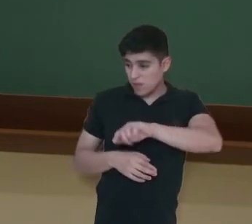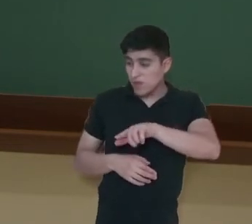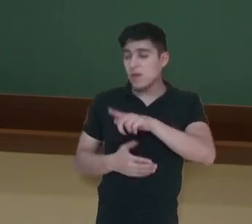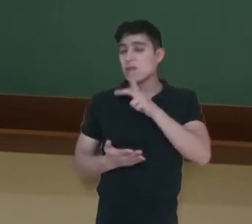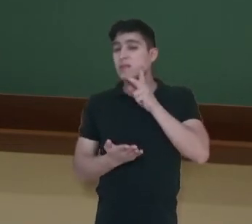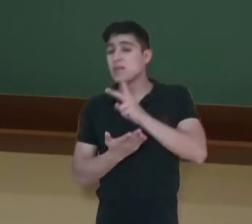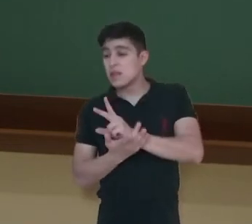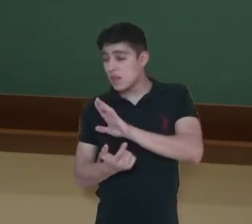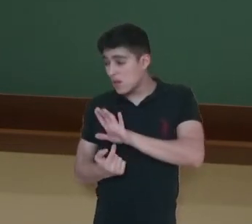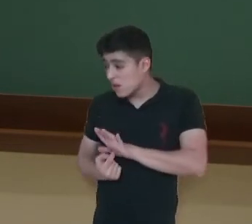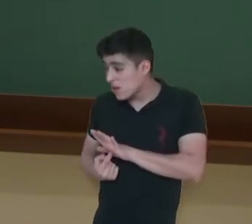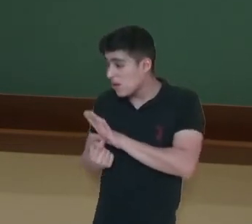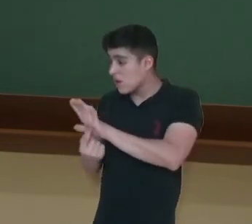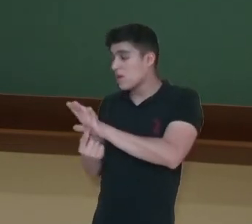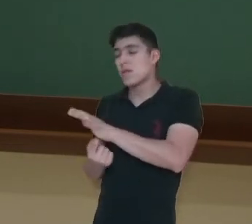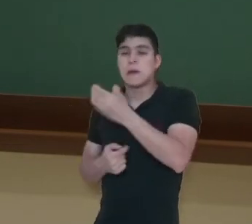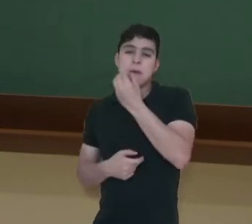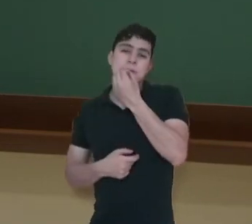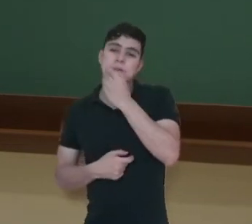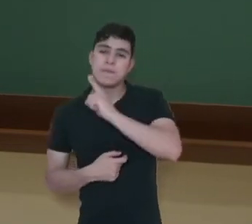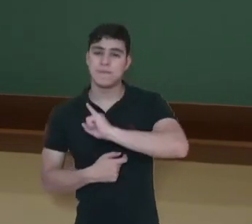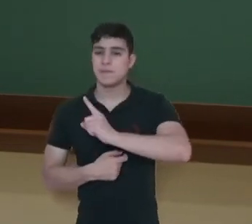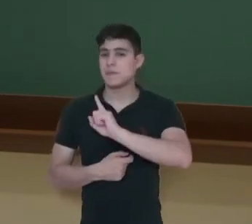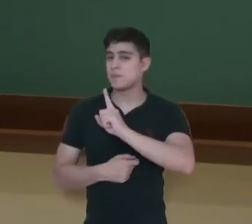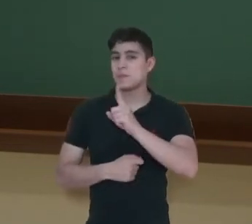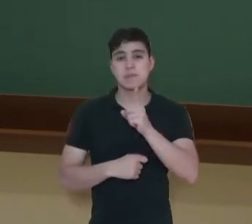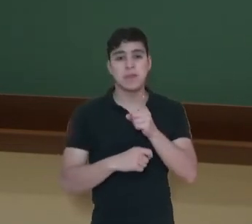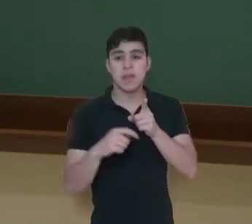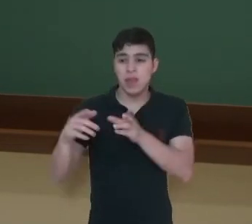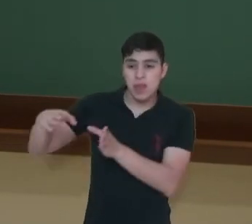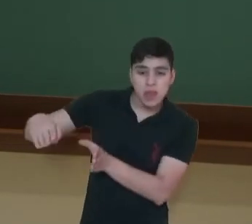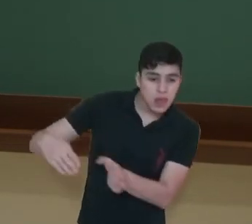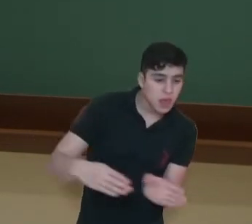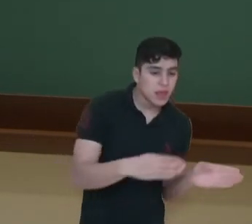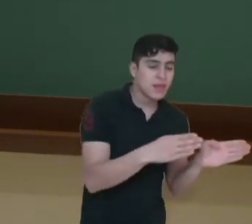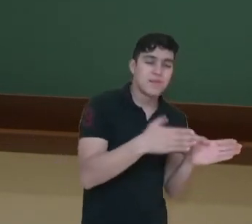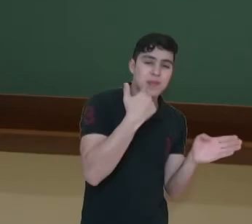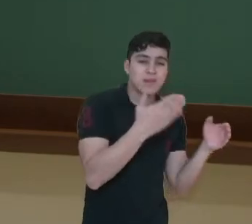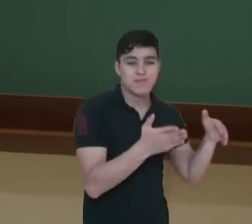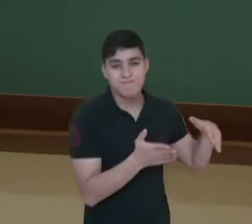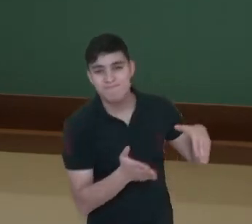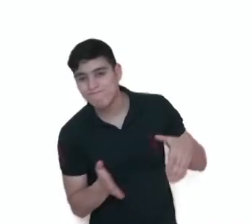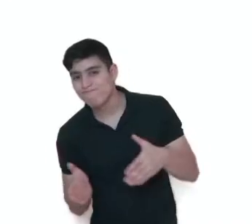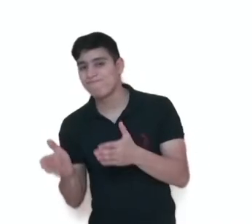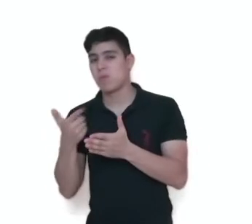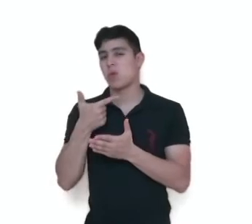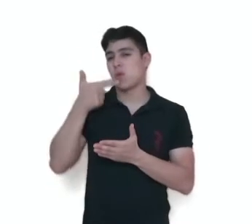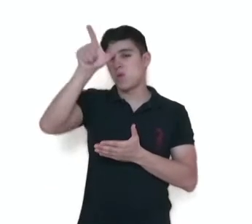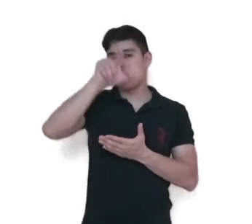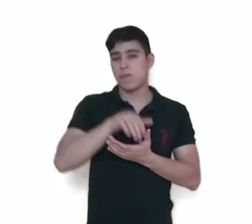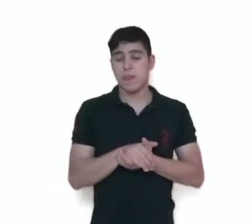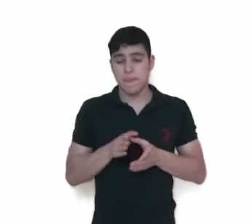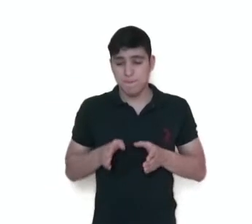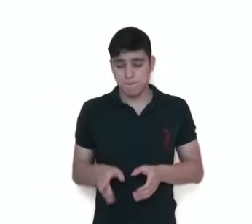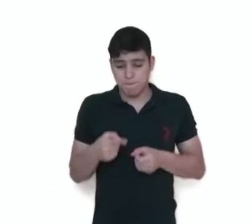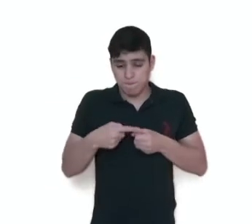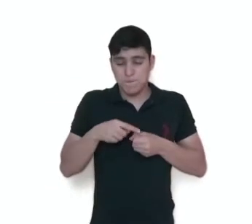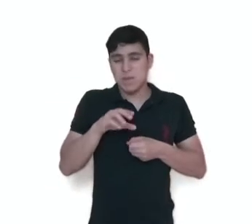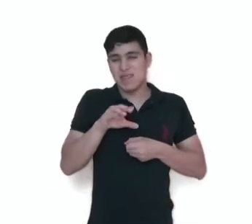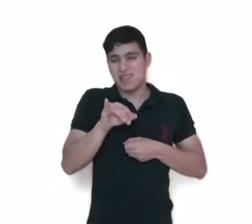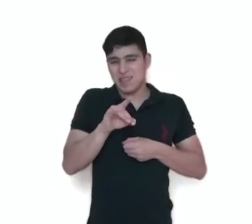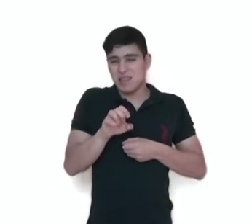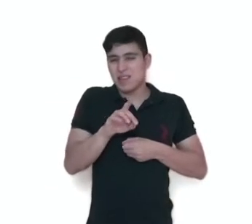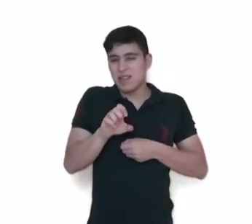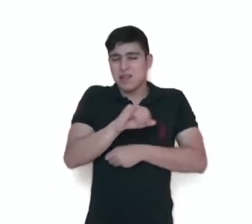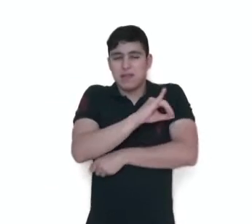sempre mostrou que não vale a pena ir por esse caminho, vale a pena ir por outro caminho. Ele é natural da Cidade de Deus, Rio de Janeiro, cresceu no